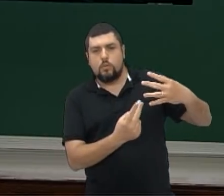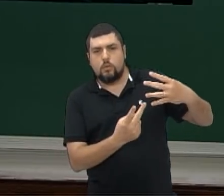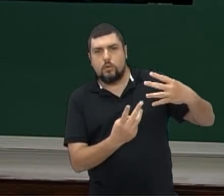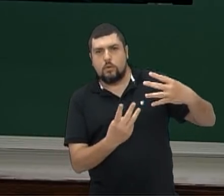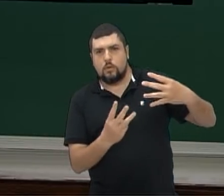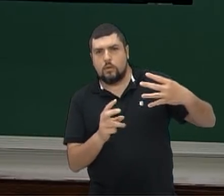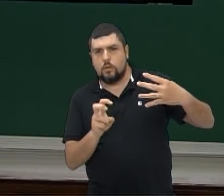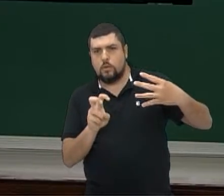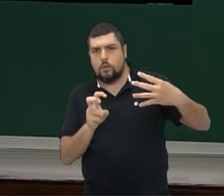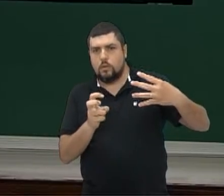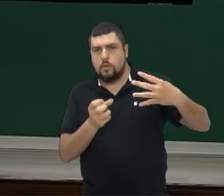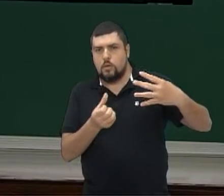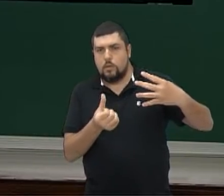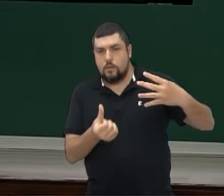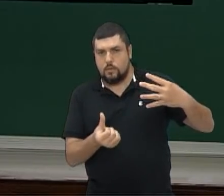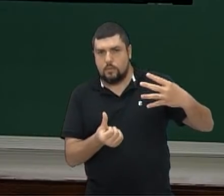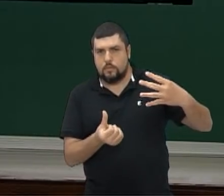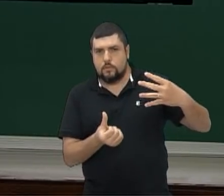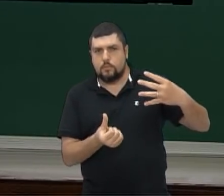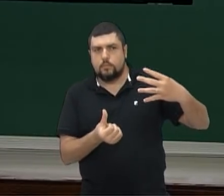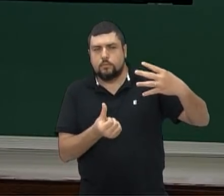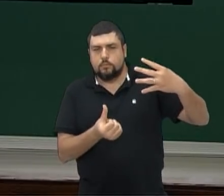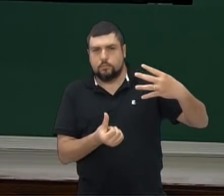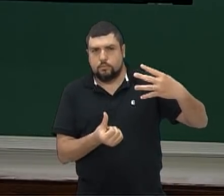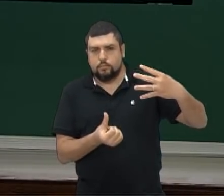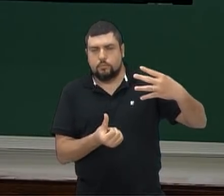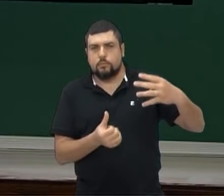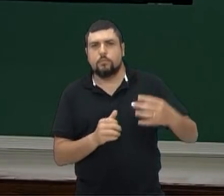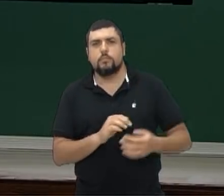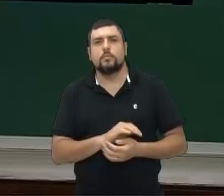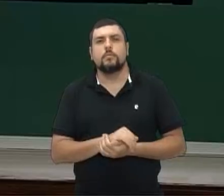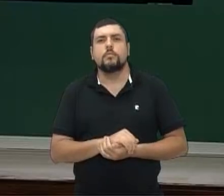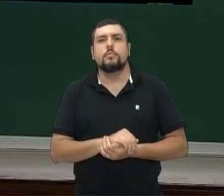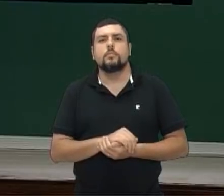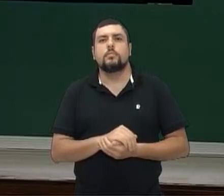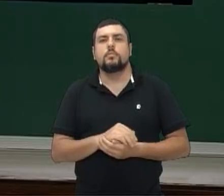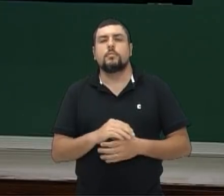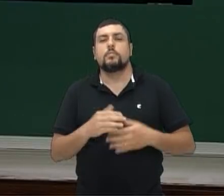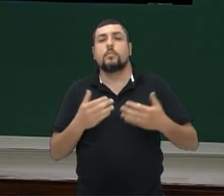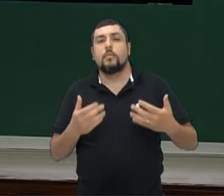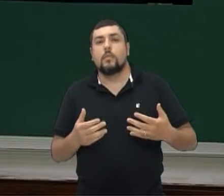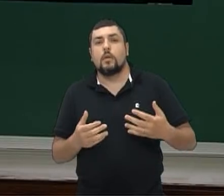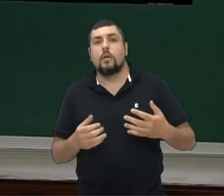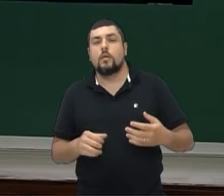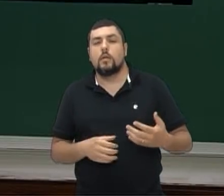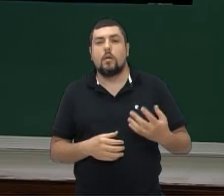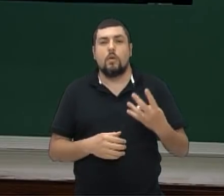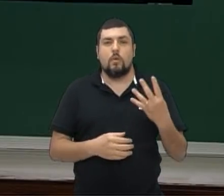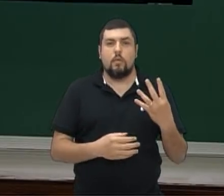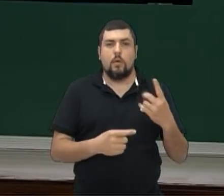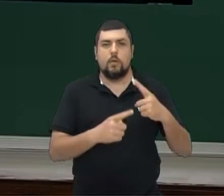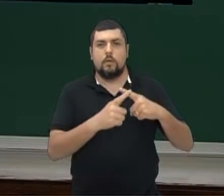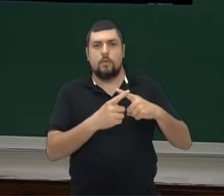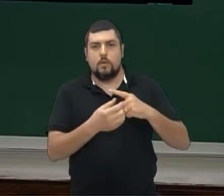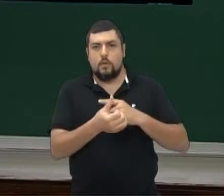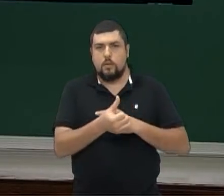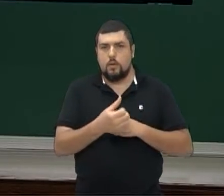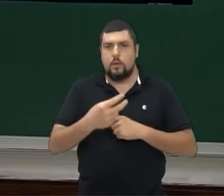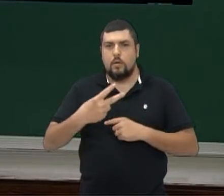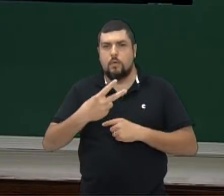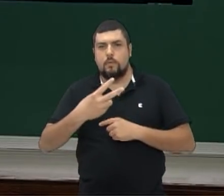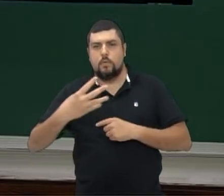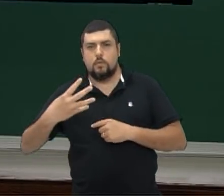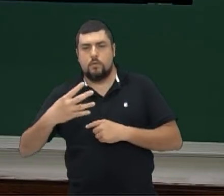2, 3, 4, 5 e 6 na parte inferior. Então, ela tem 4 vezes 6, 24